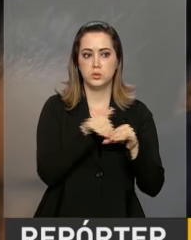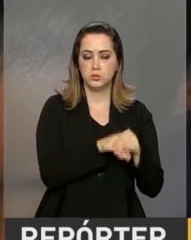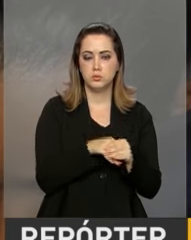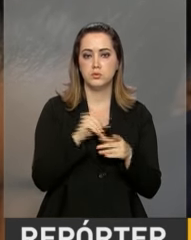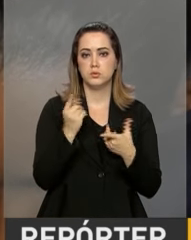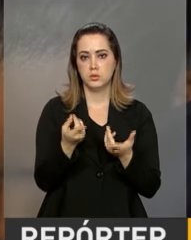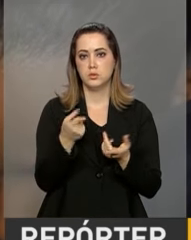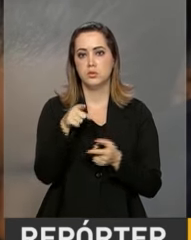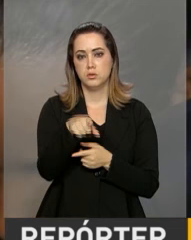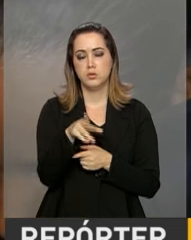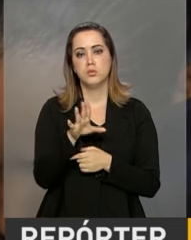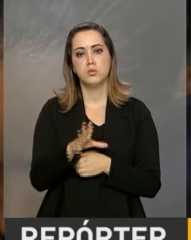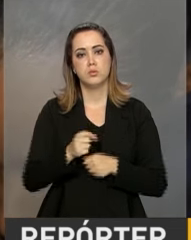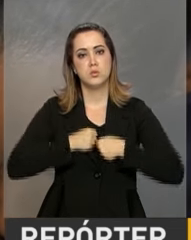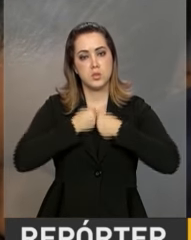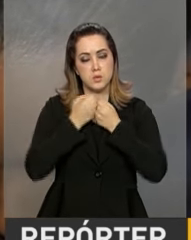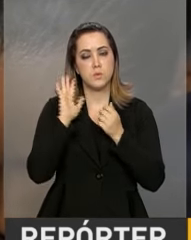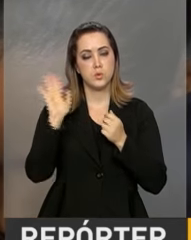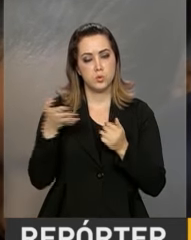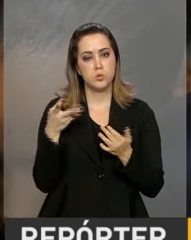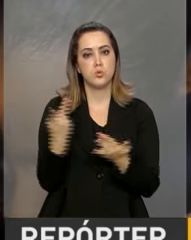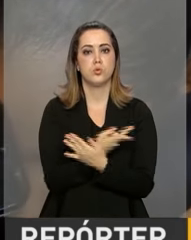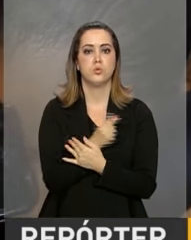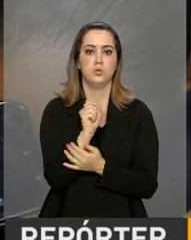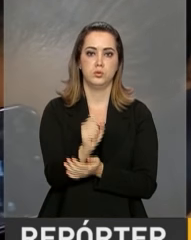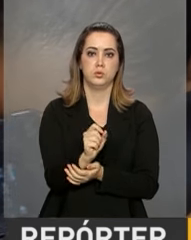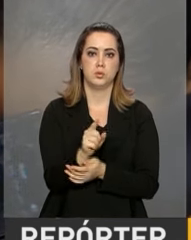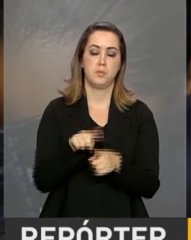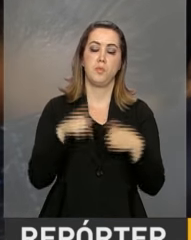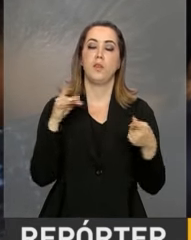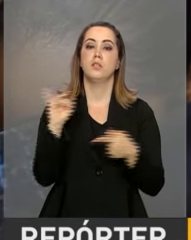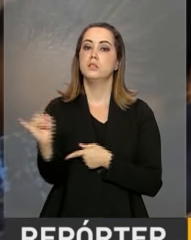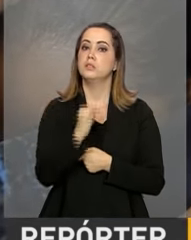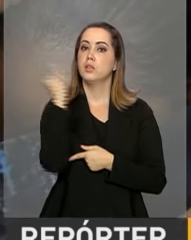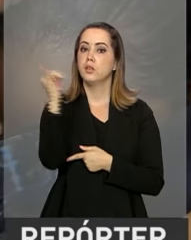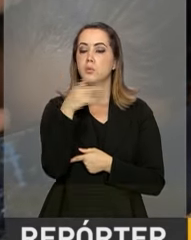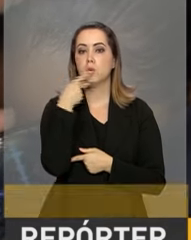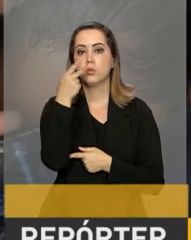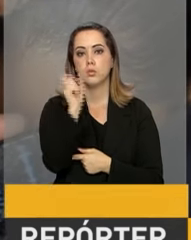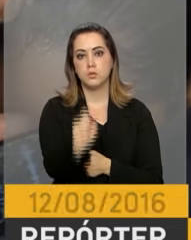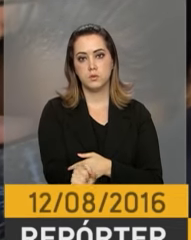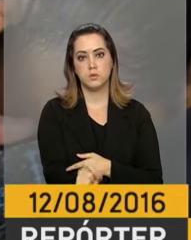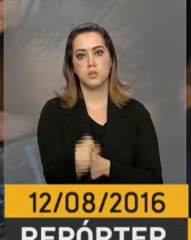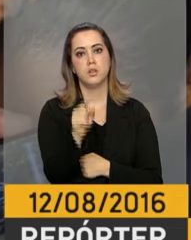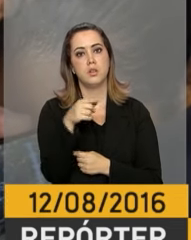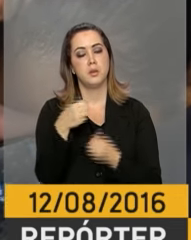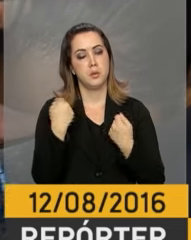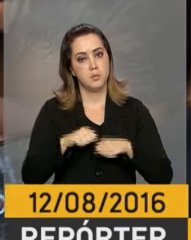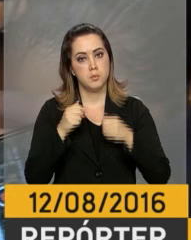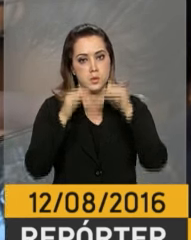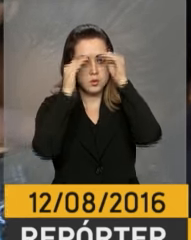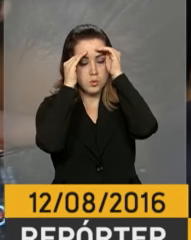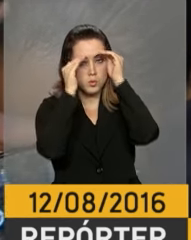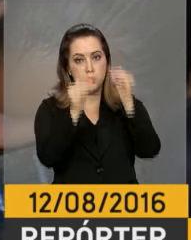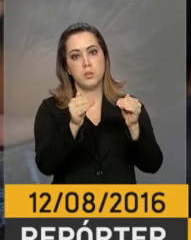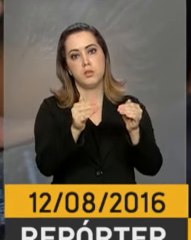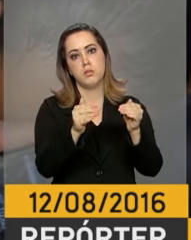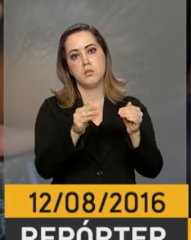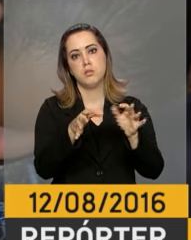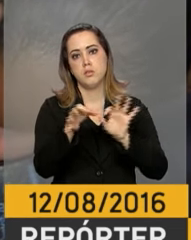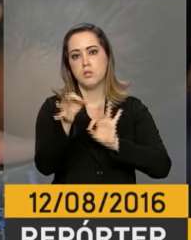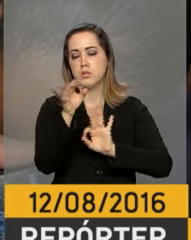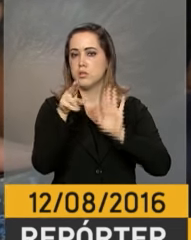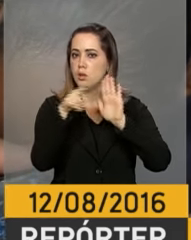portanto, esse esforço está sendo feito. Agora, é importante dizer que isso tem que obedecer ao rito legislativo.